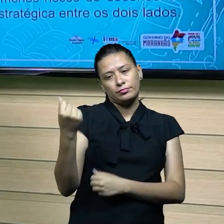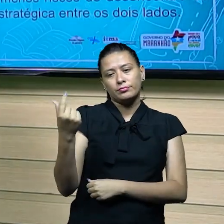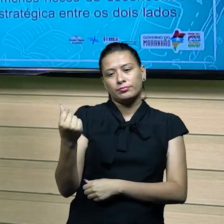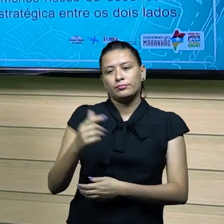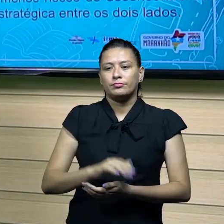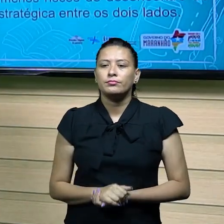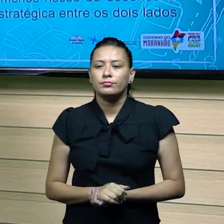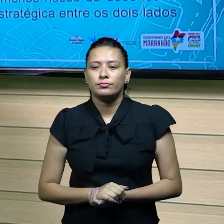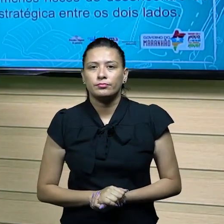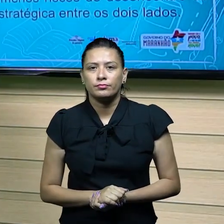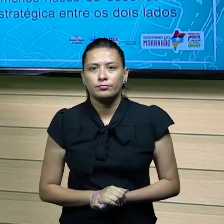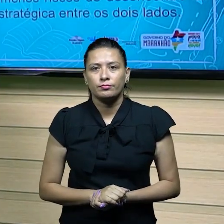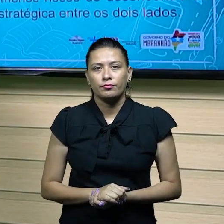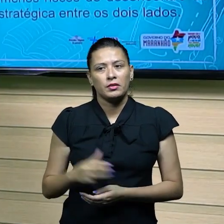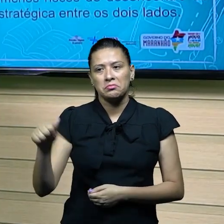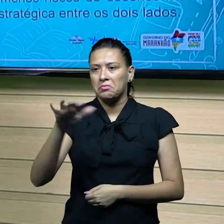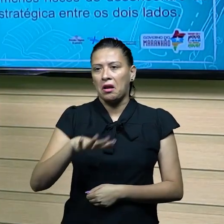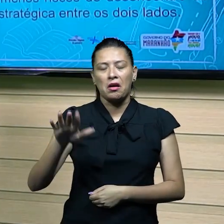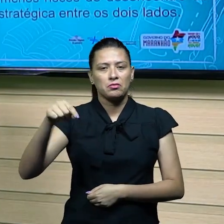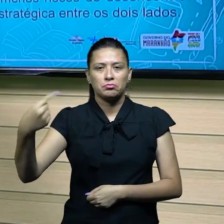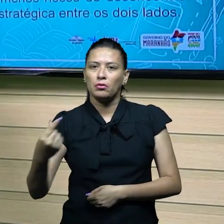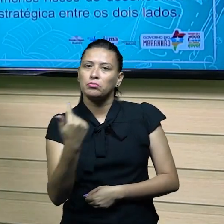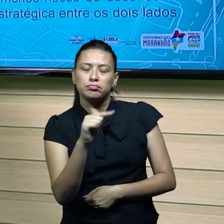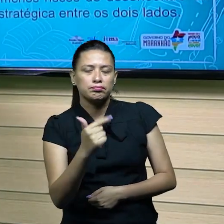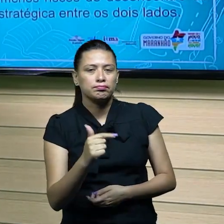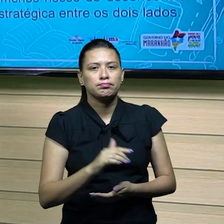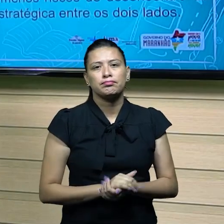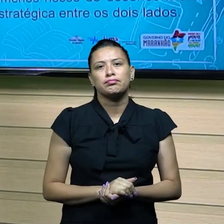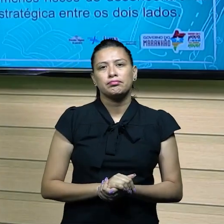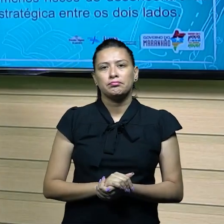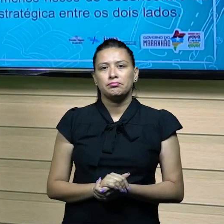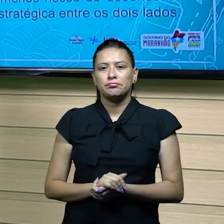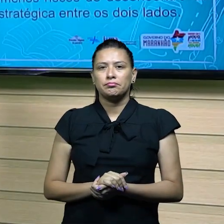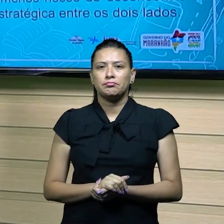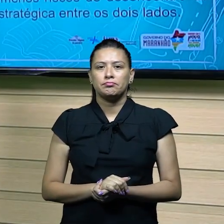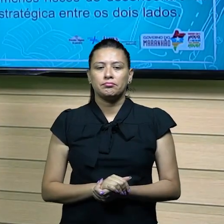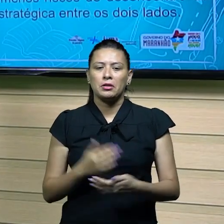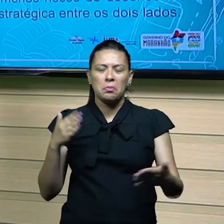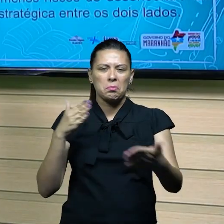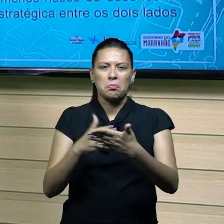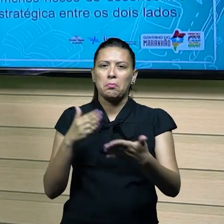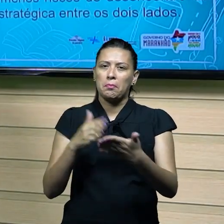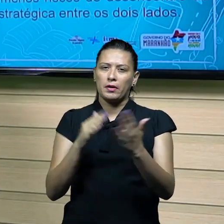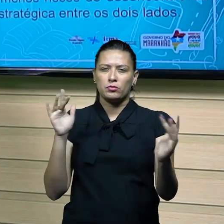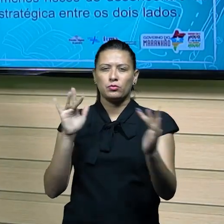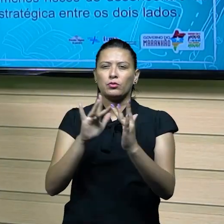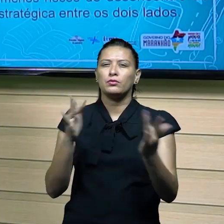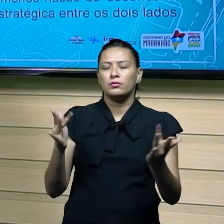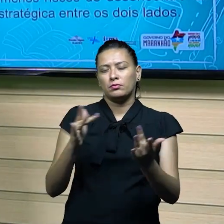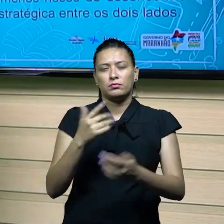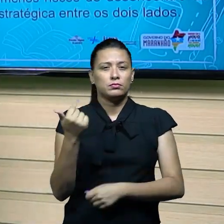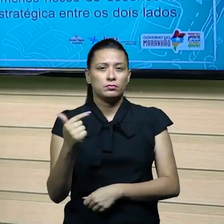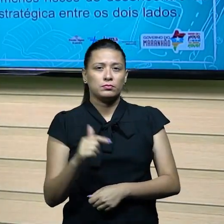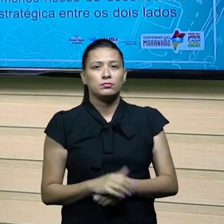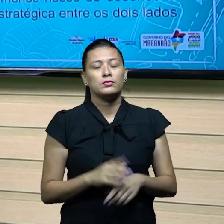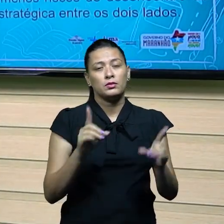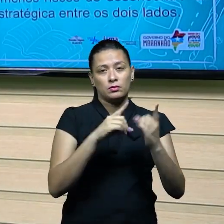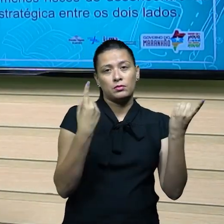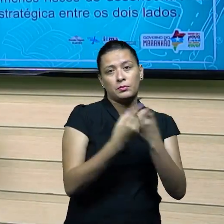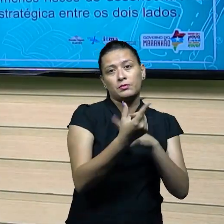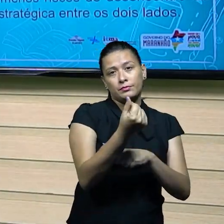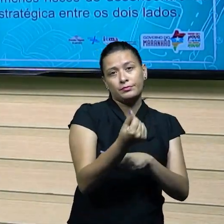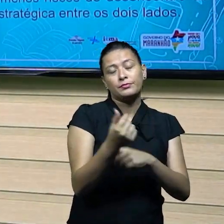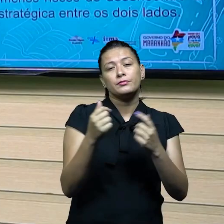outra área, setor, que impede essa ligação direta, esse contato direto entre o departamento financeiro e a diretoria da empresa,